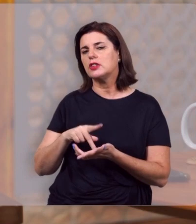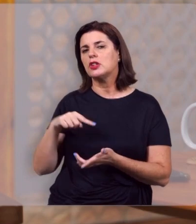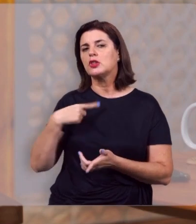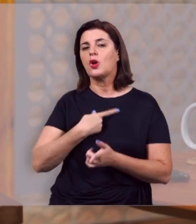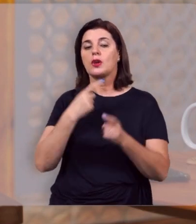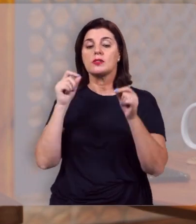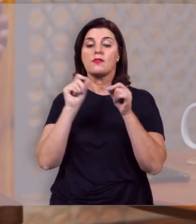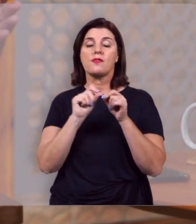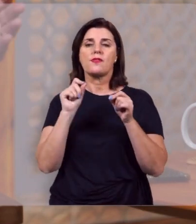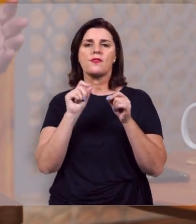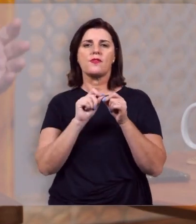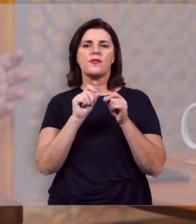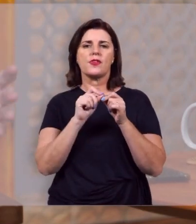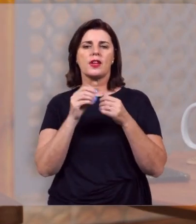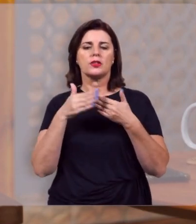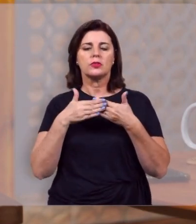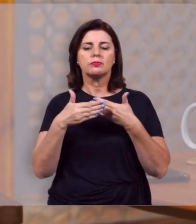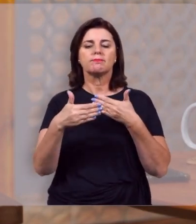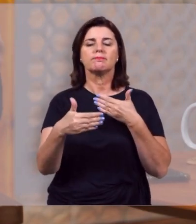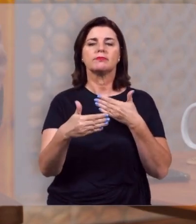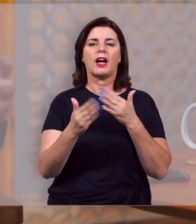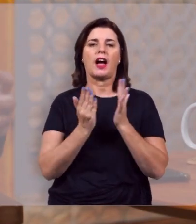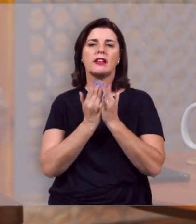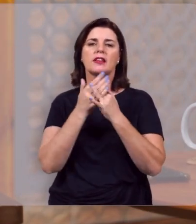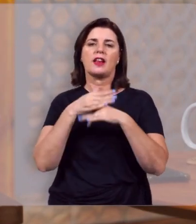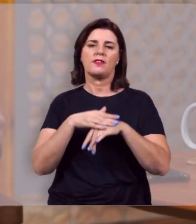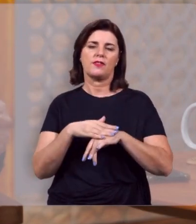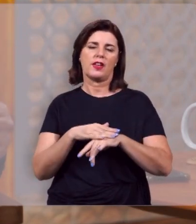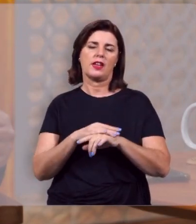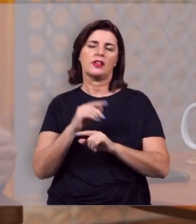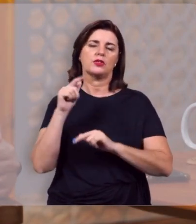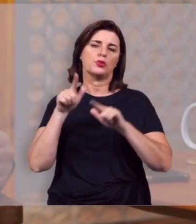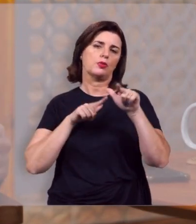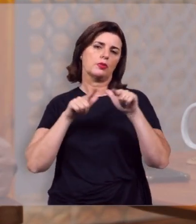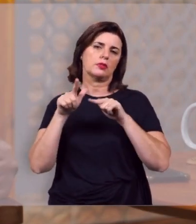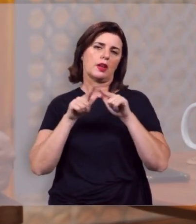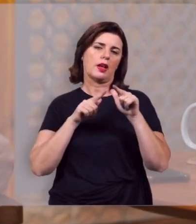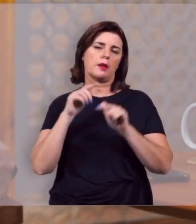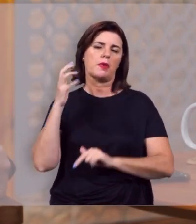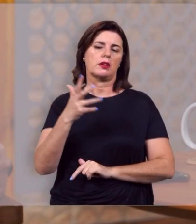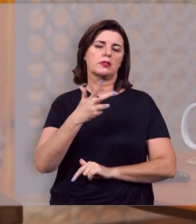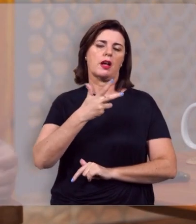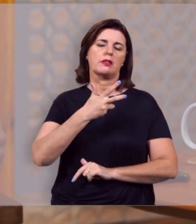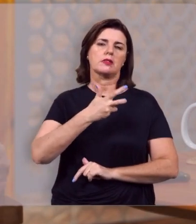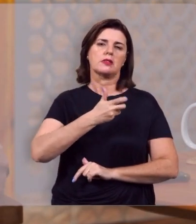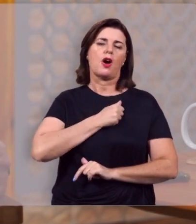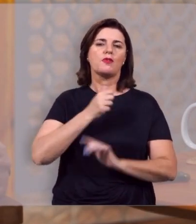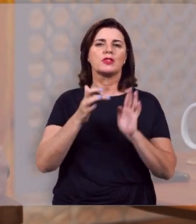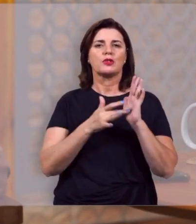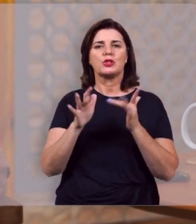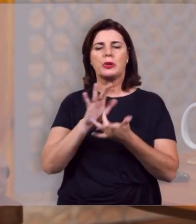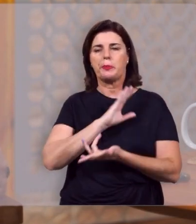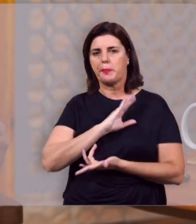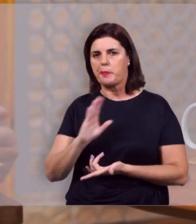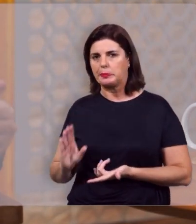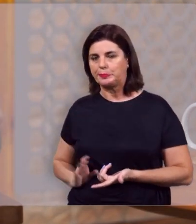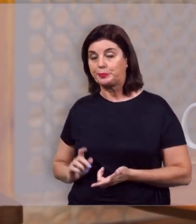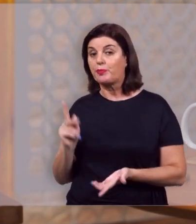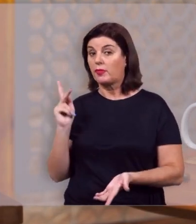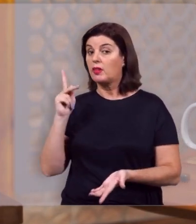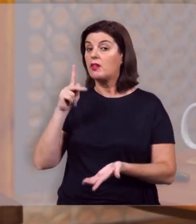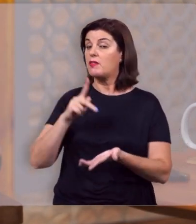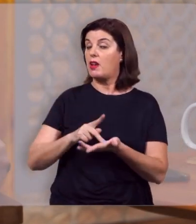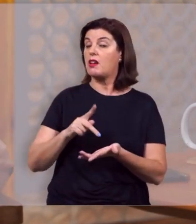nós fomos feitos a partir, por intermédio da obra redentora de Cristo Jesus, que